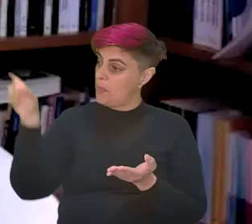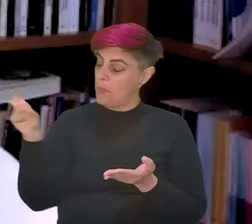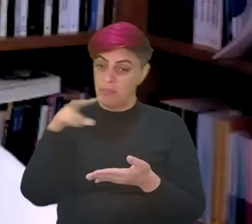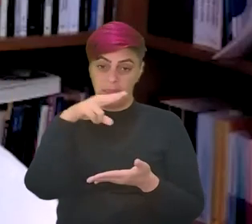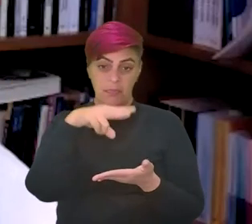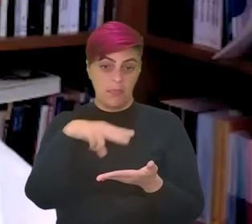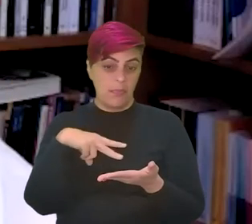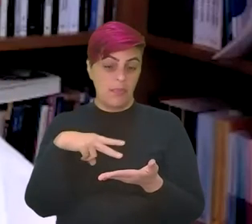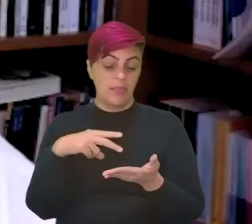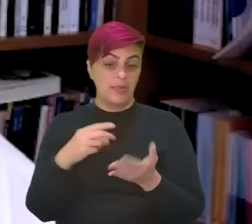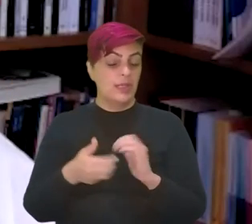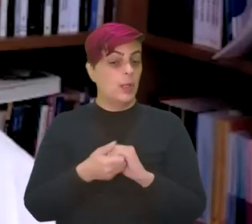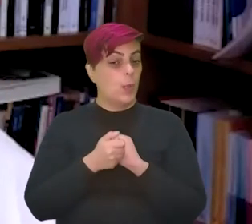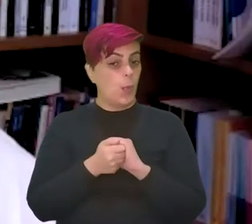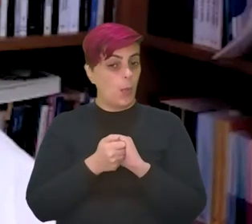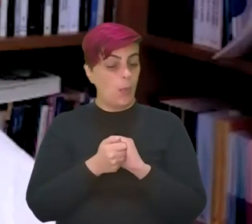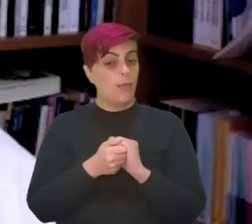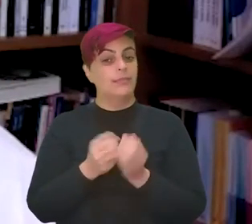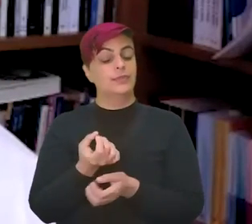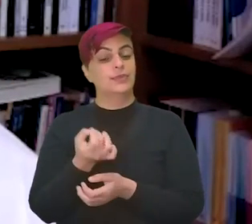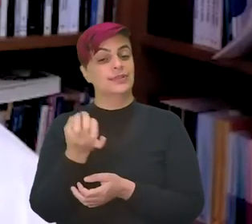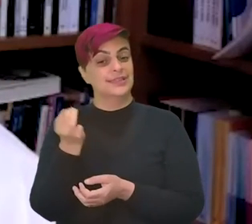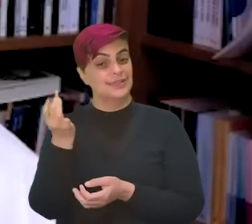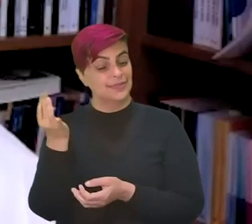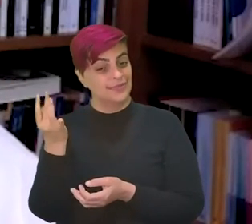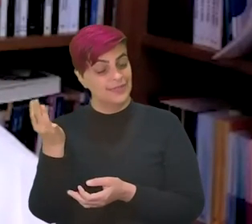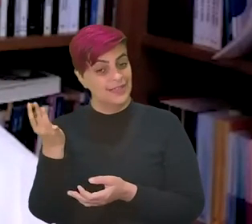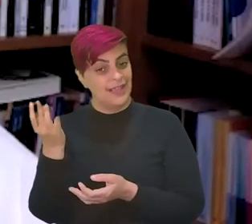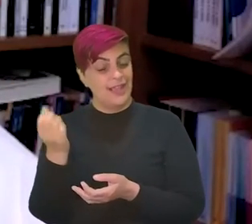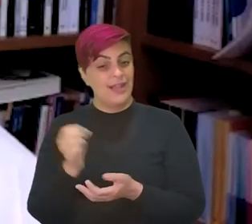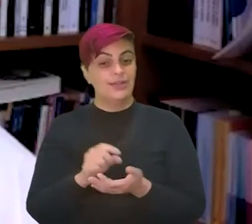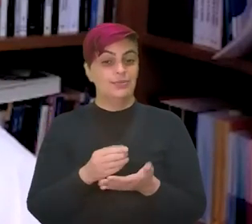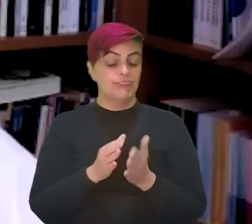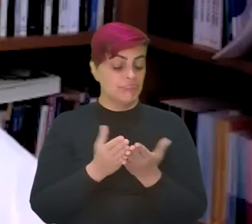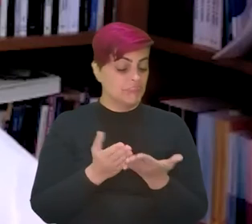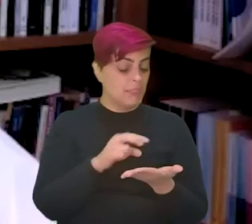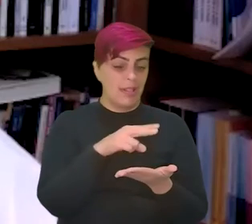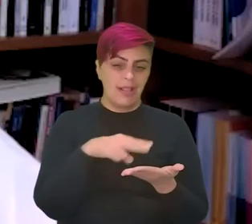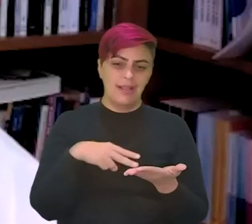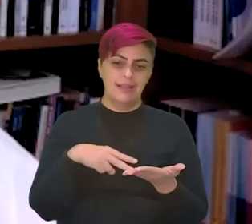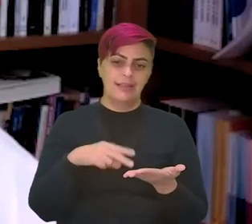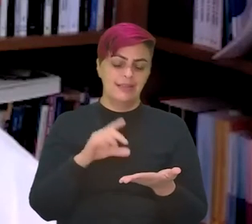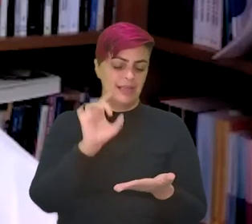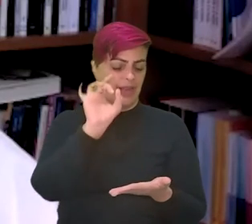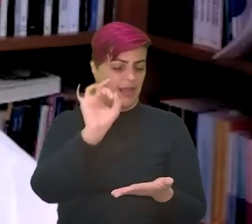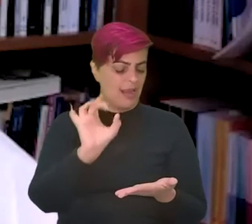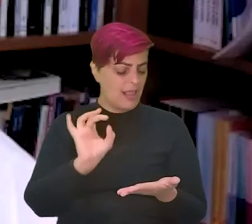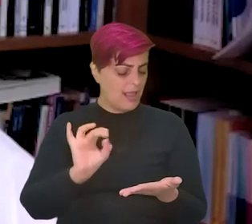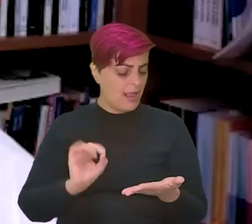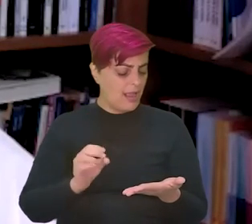de viagem, né? E ele vai nos chamando a cada momento